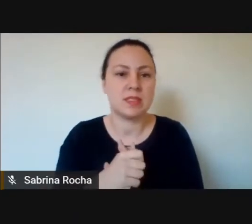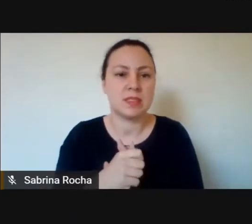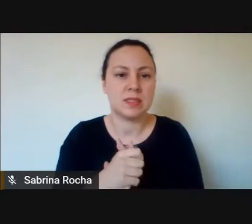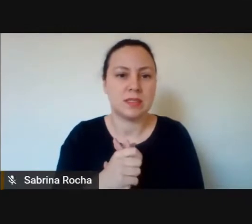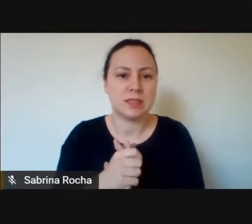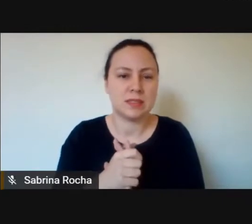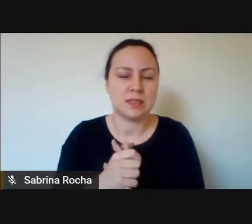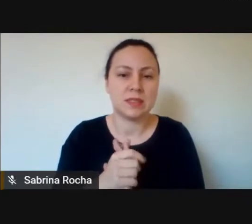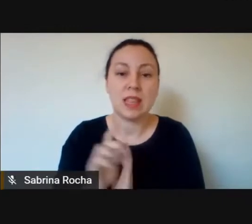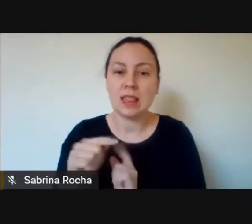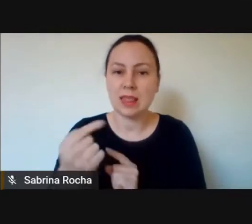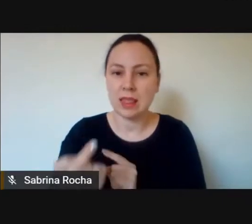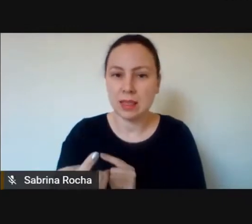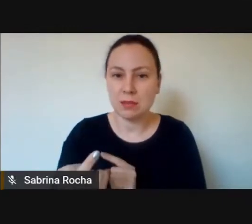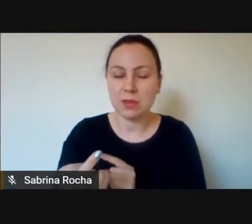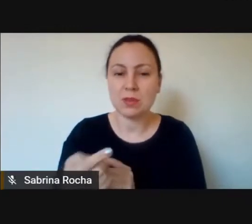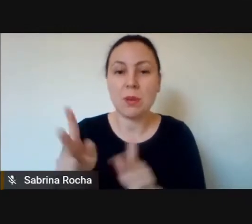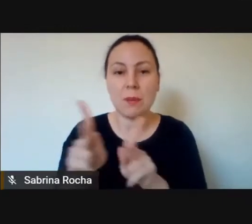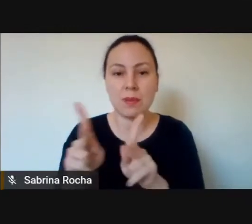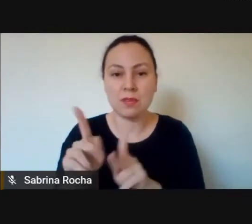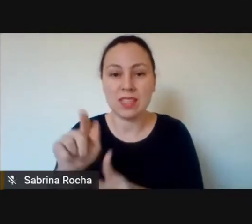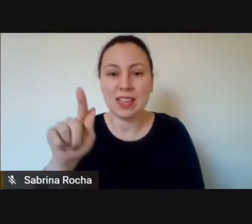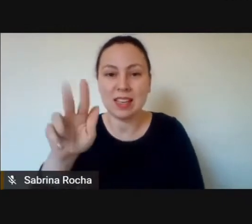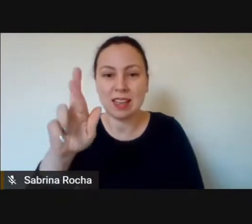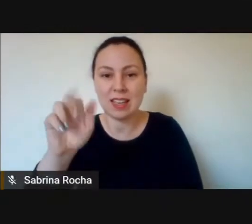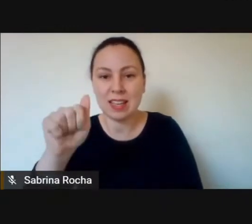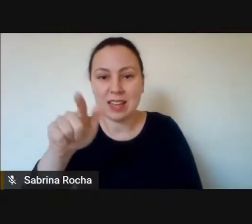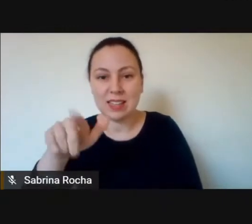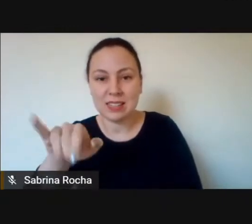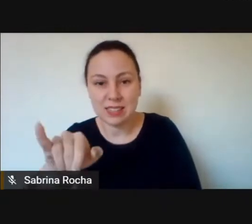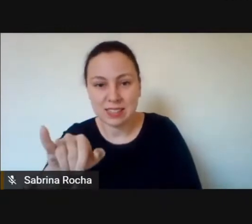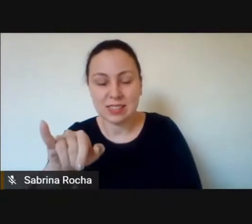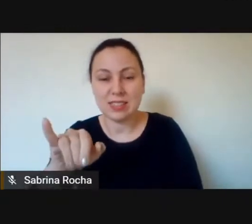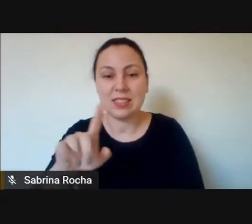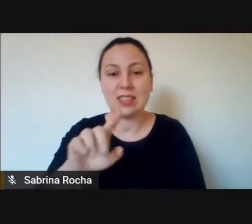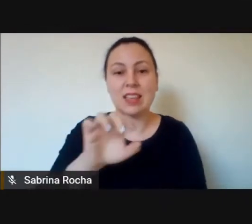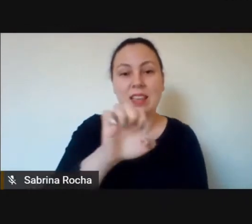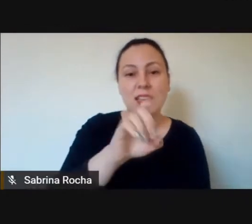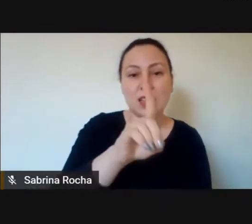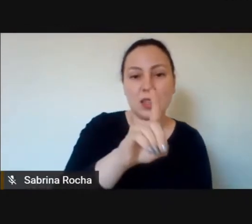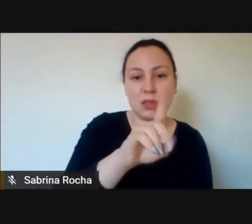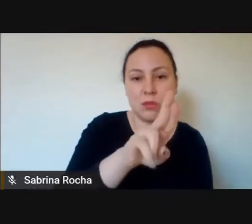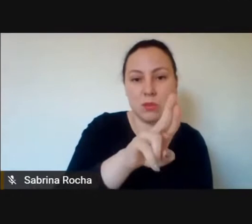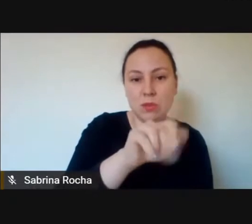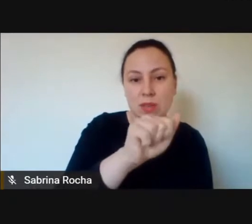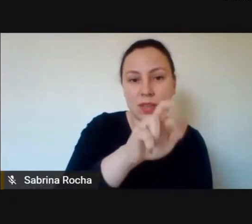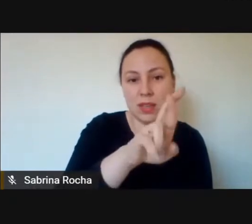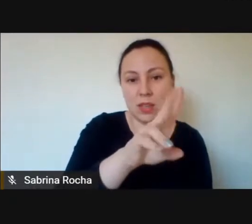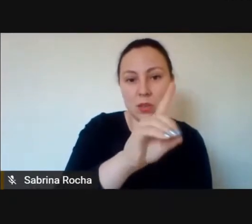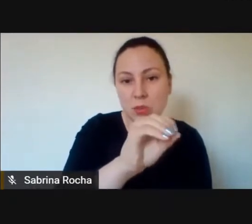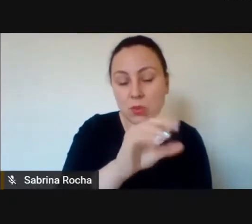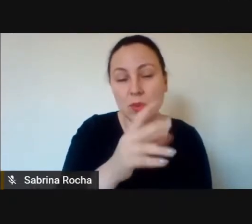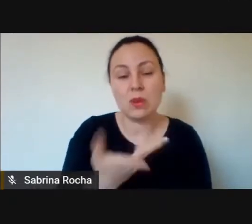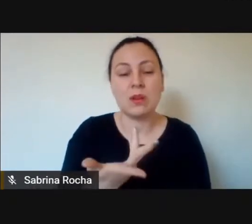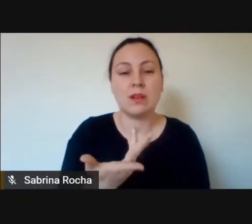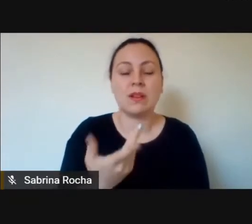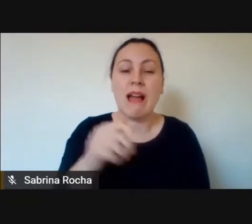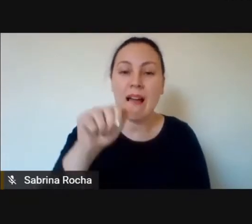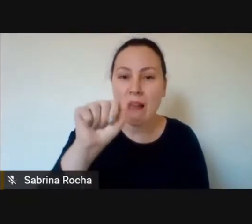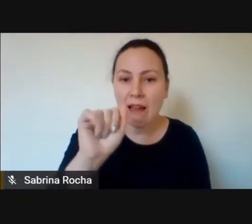E na sequência tivemos os professores Grazi Mendes e Eduardo Albuquerque falando sobre inteligência